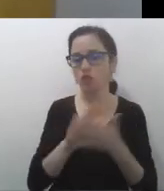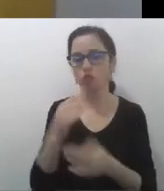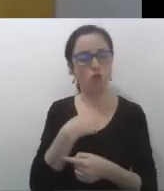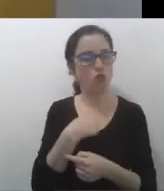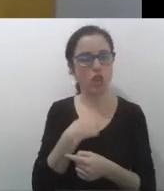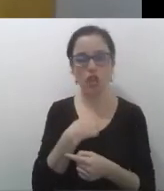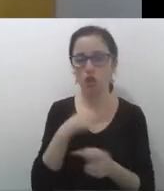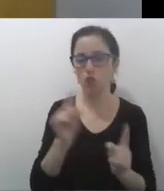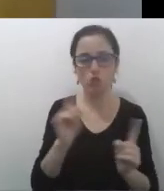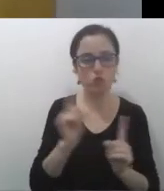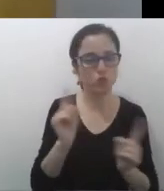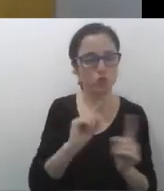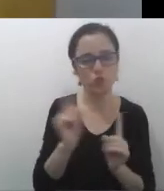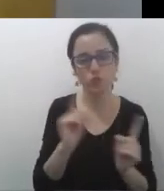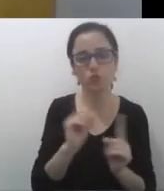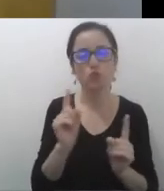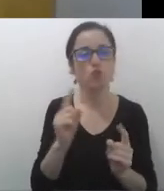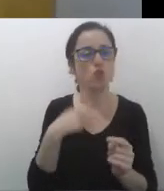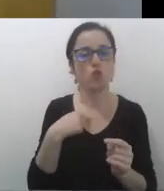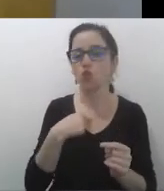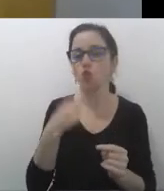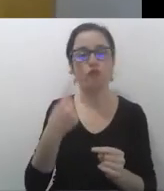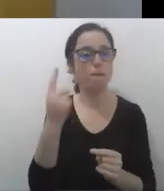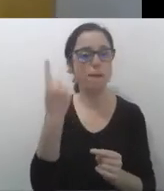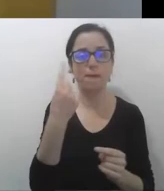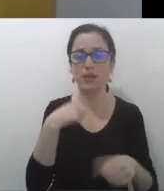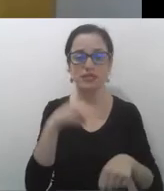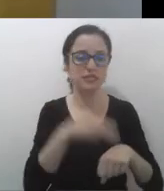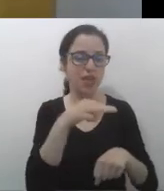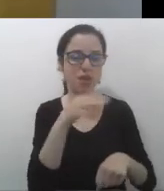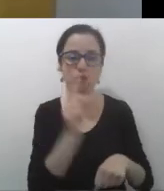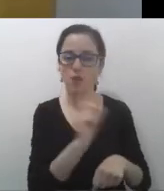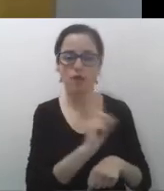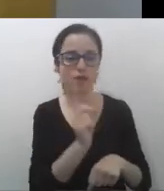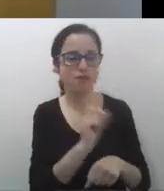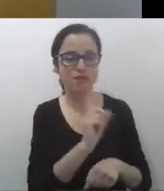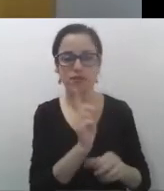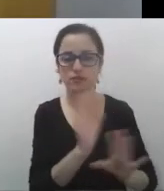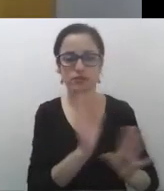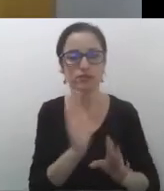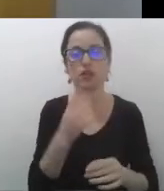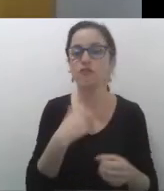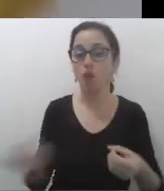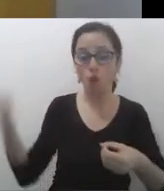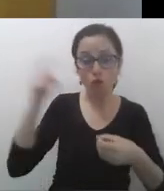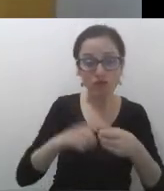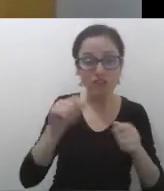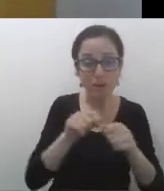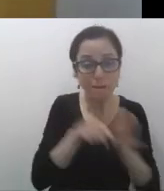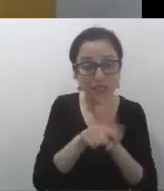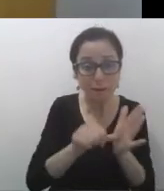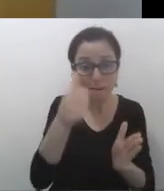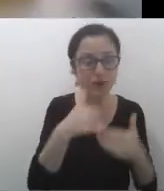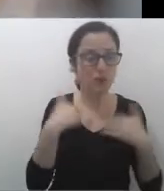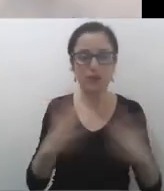isso, porque. E não fui nem eu, não foi nem minha pesquisa, digamos assim, primária. Eu não voltei a fazer